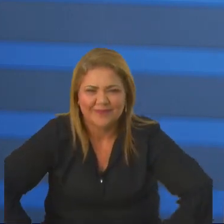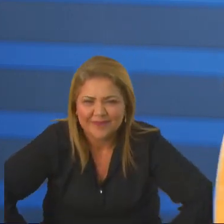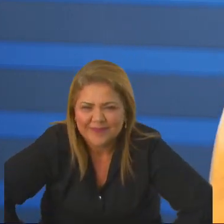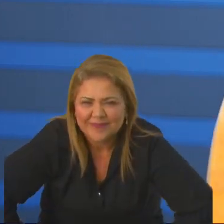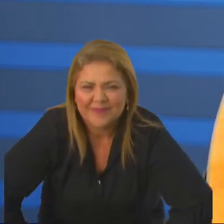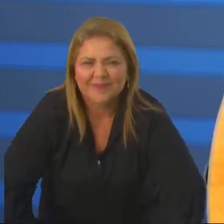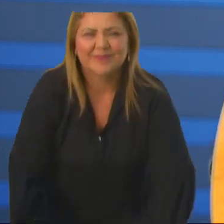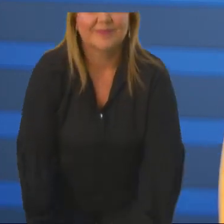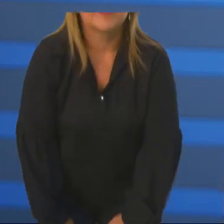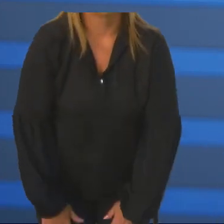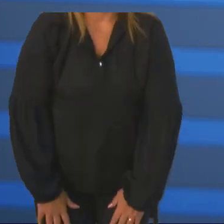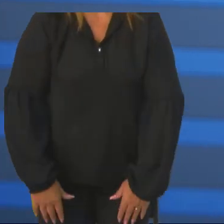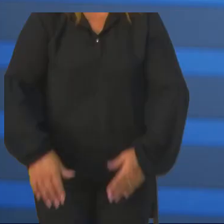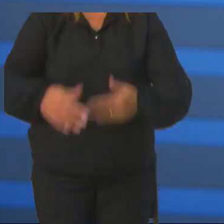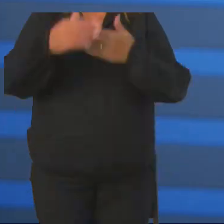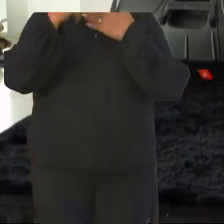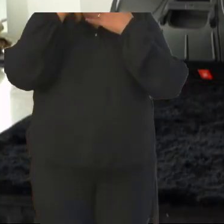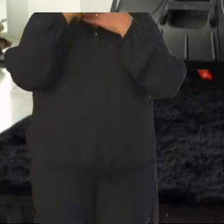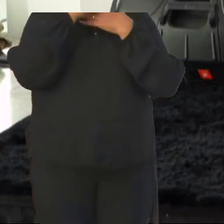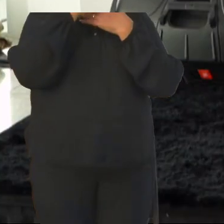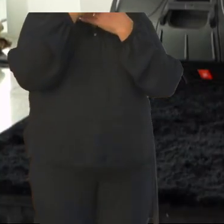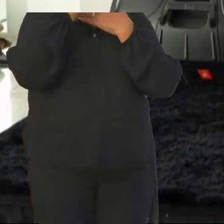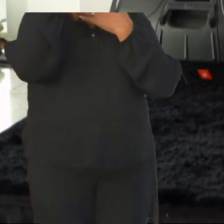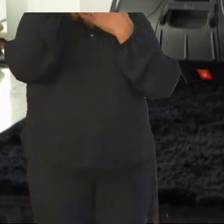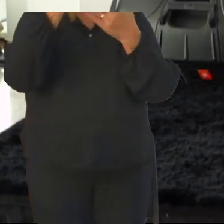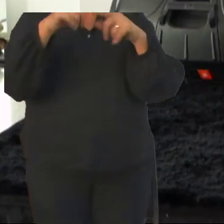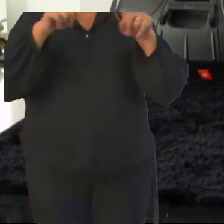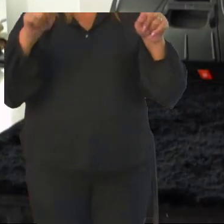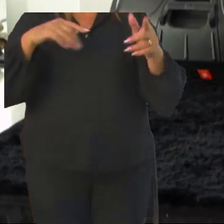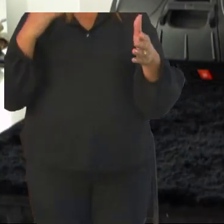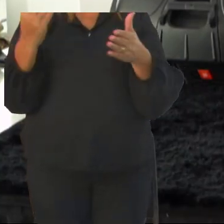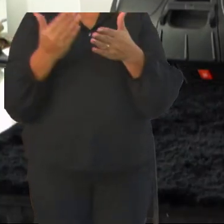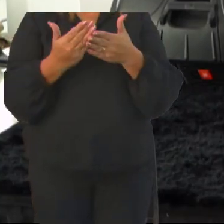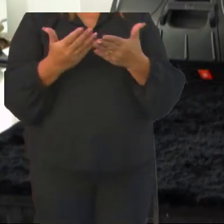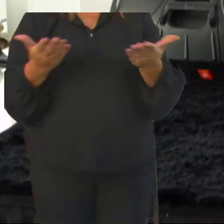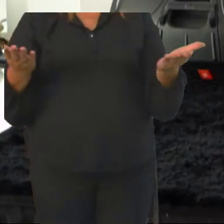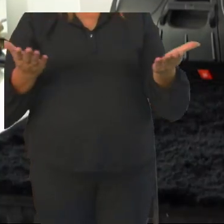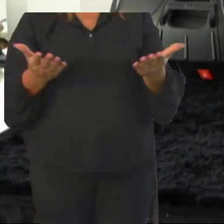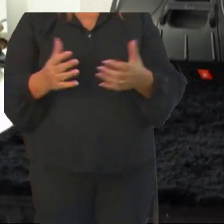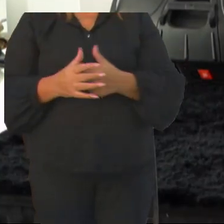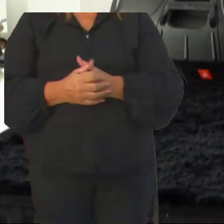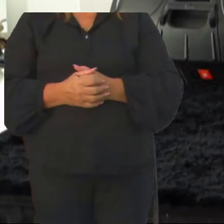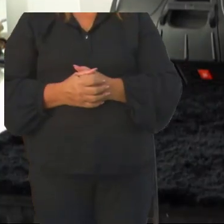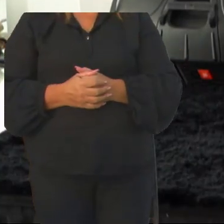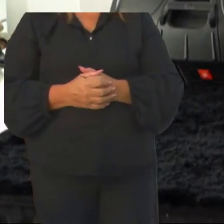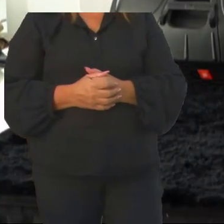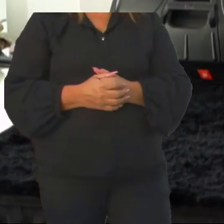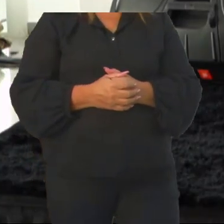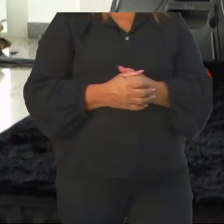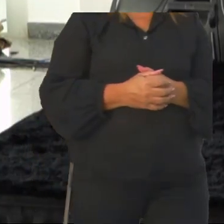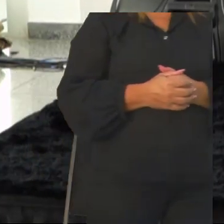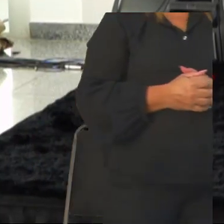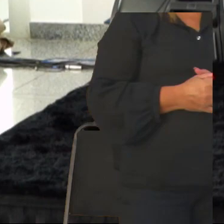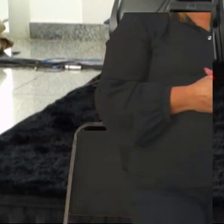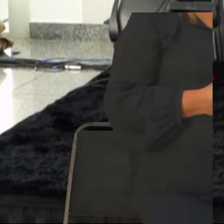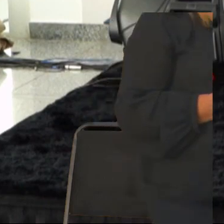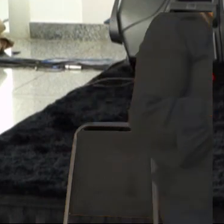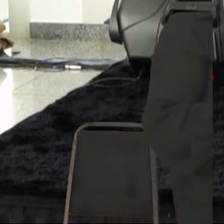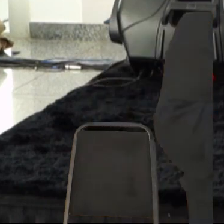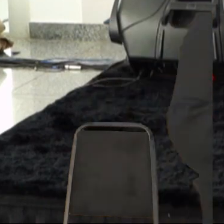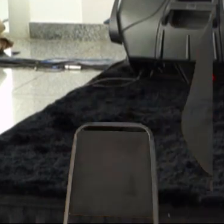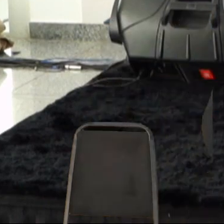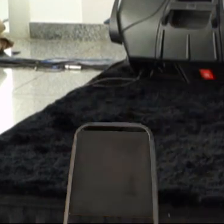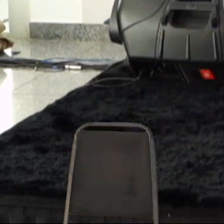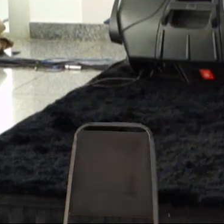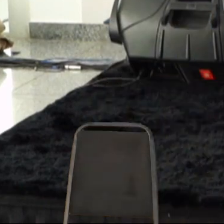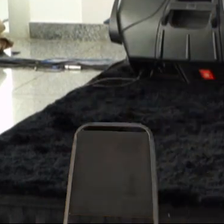Nossos agradecimentos ao talentoso servidor Thiago Fernandes pela belíssima apresentação. Muito obrigado. Senhoras e